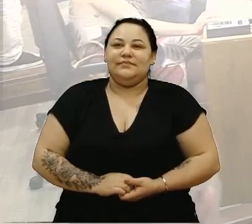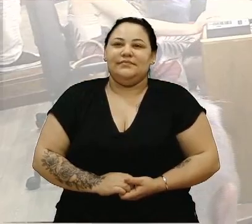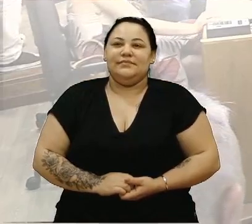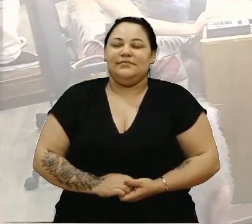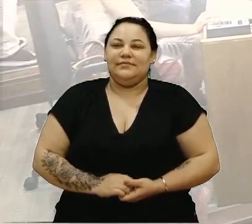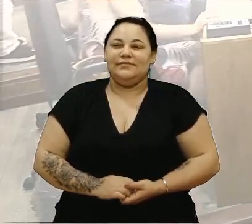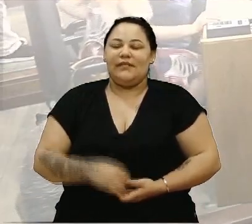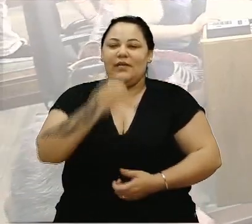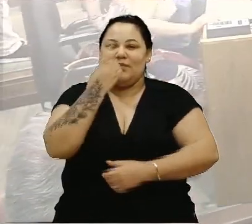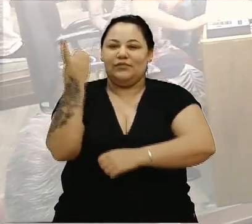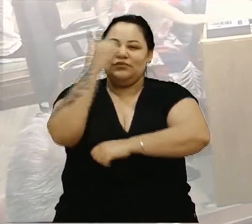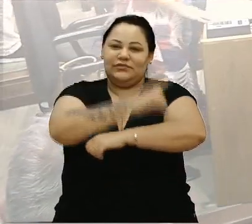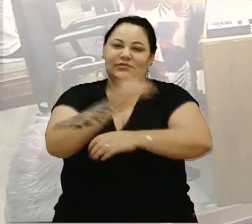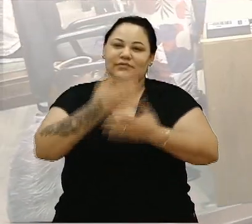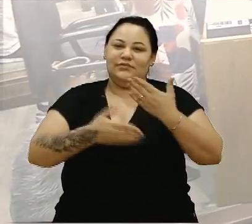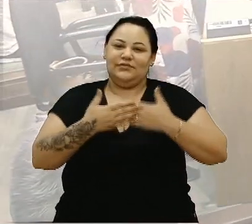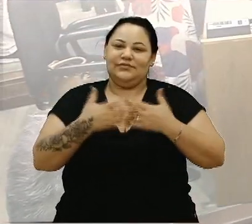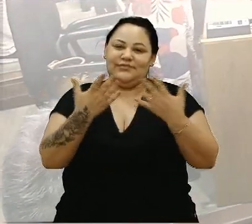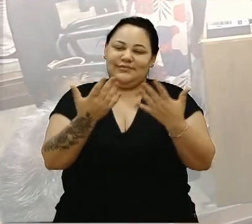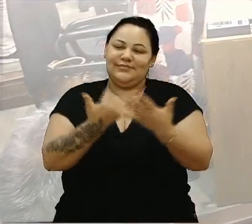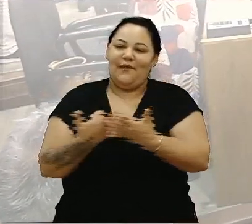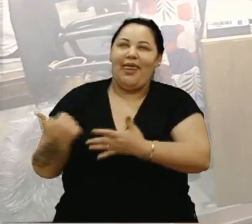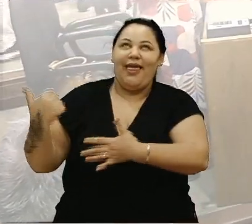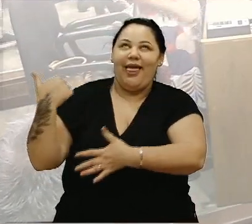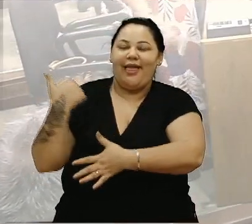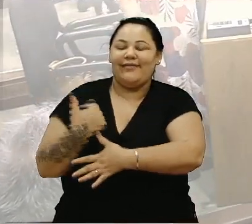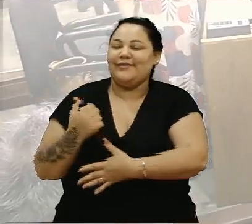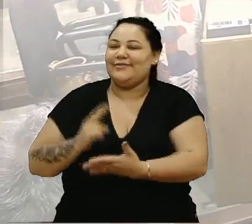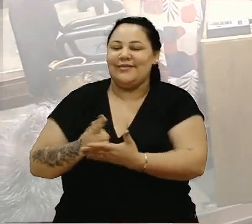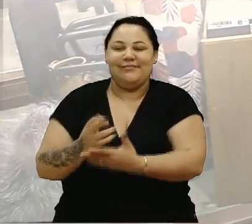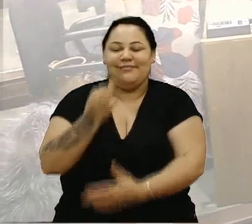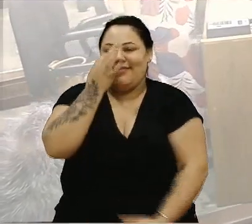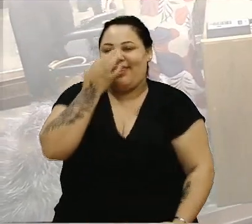Bom dia a todos. Privilégio sempre, tá? Contem comigo, tá?